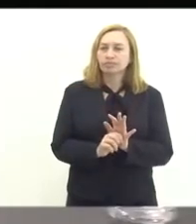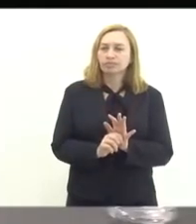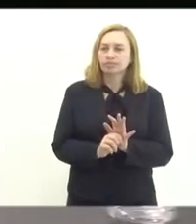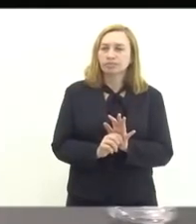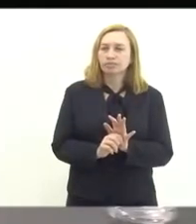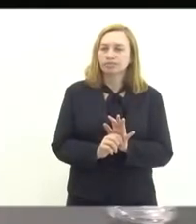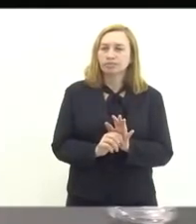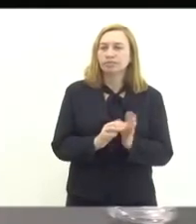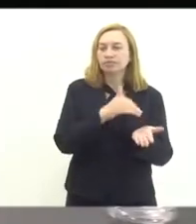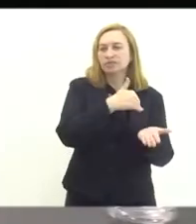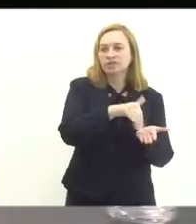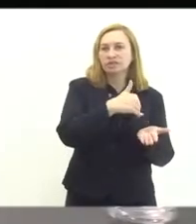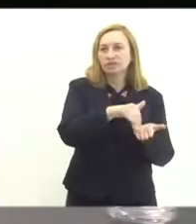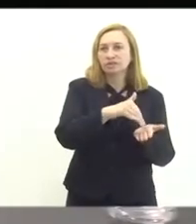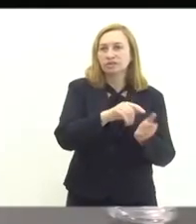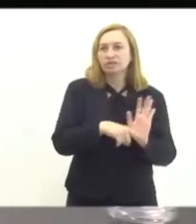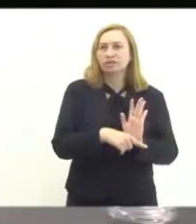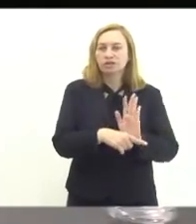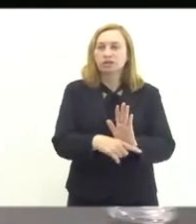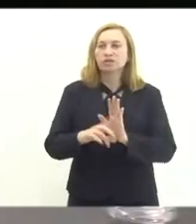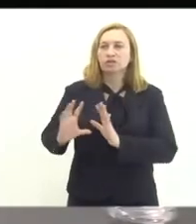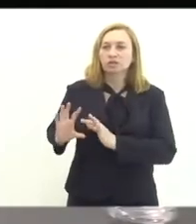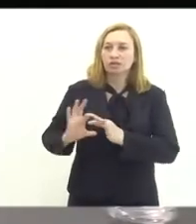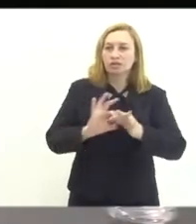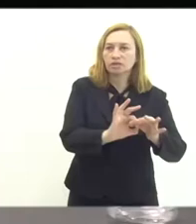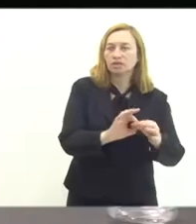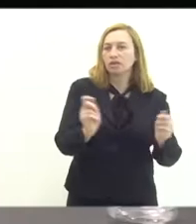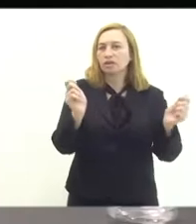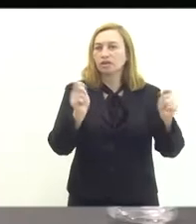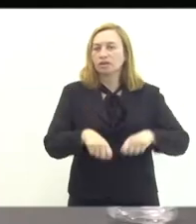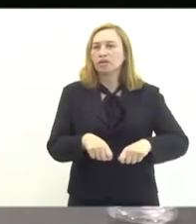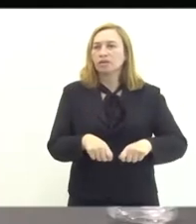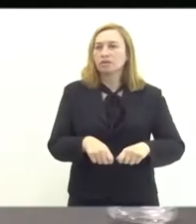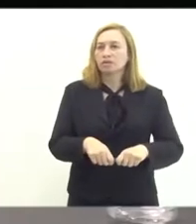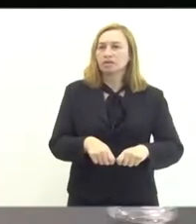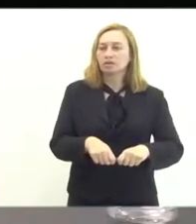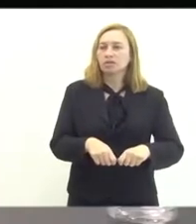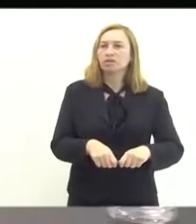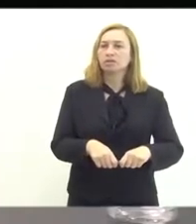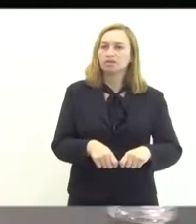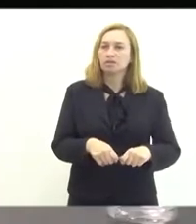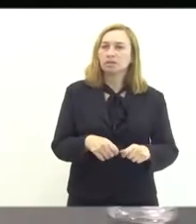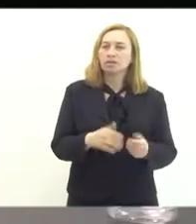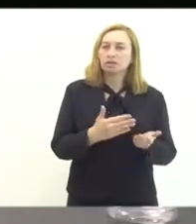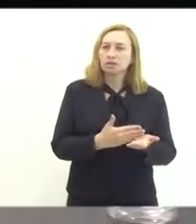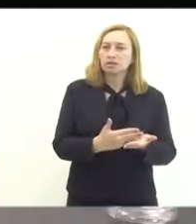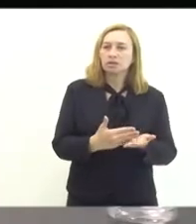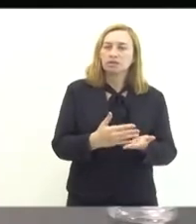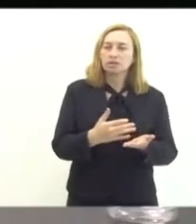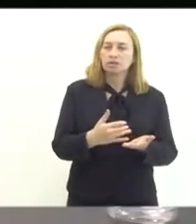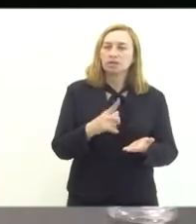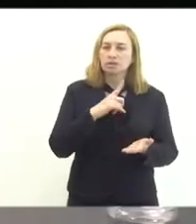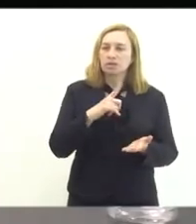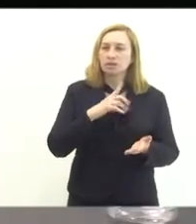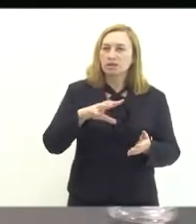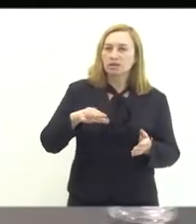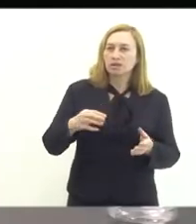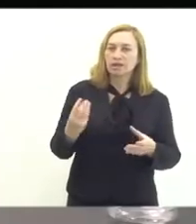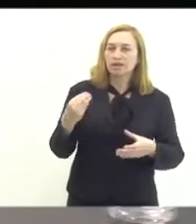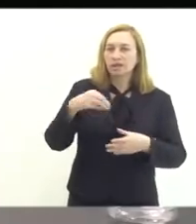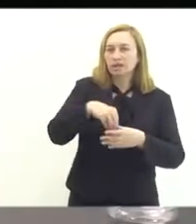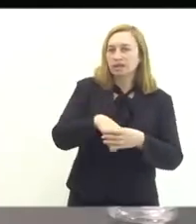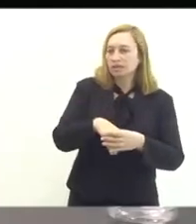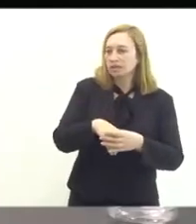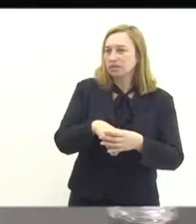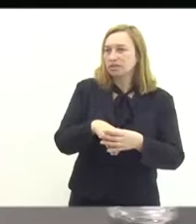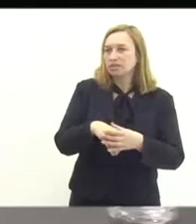vinculada à Secretaria de Assistência justamente pela capacidade capilar que assistência tem que está penetrando nos territórios